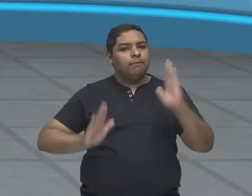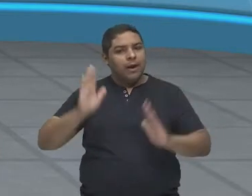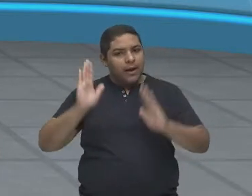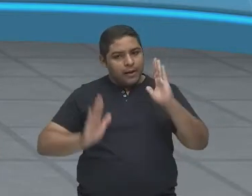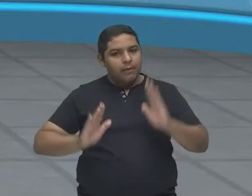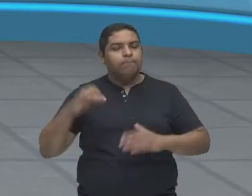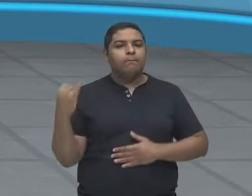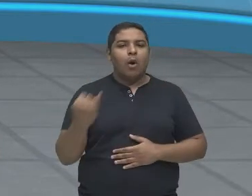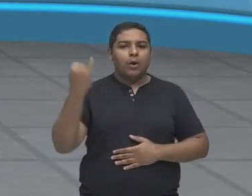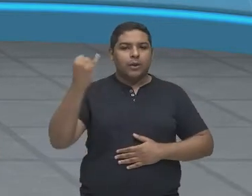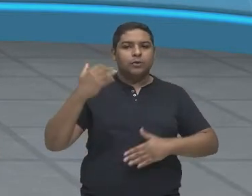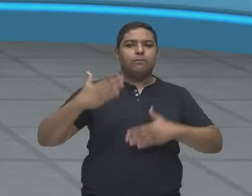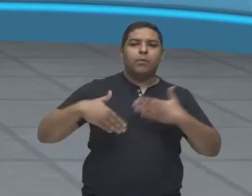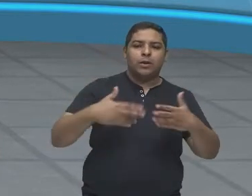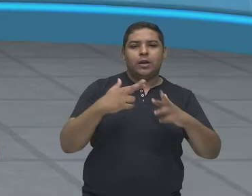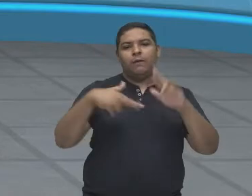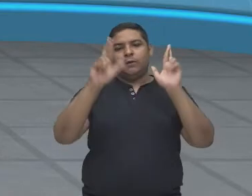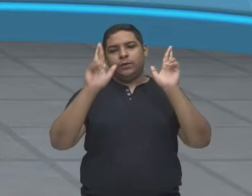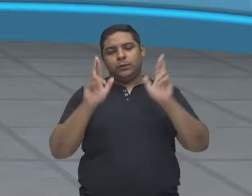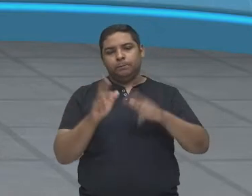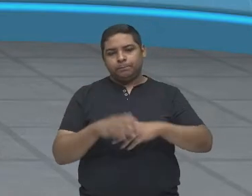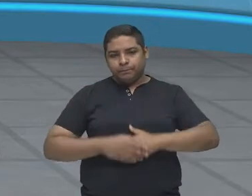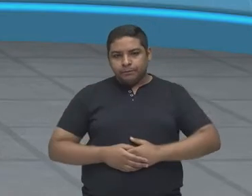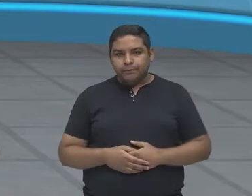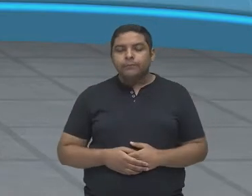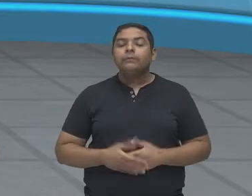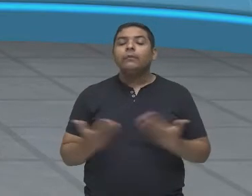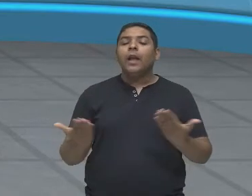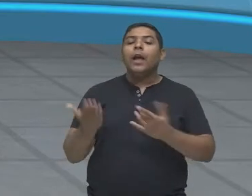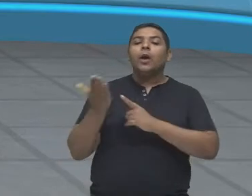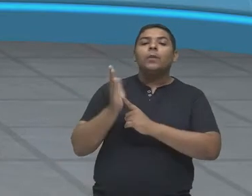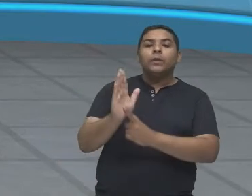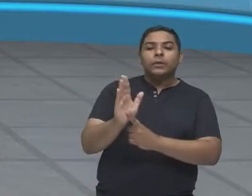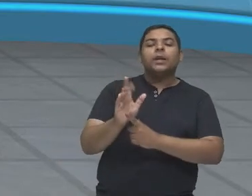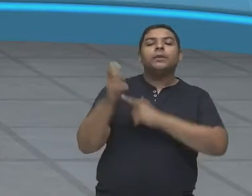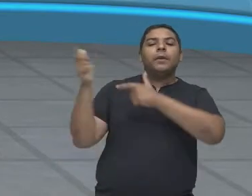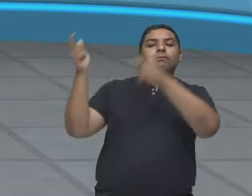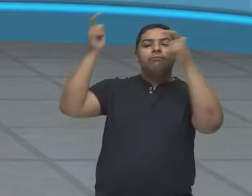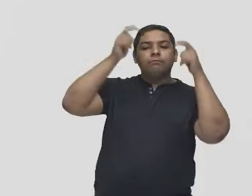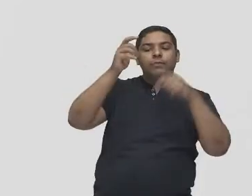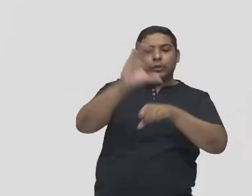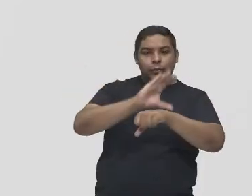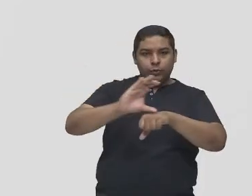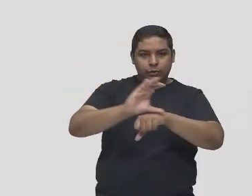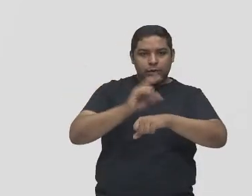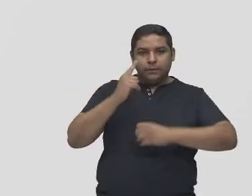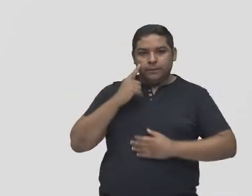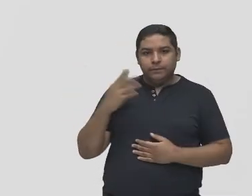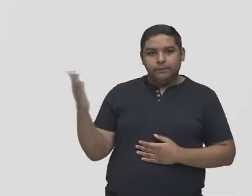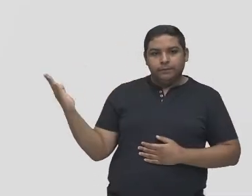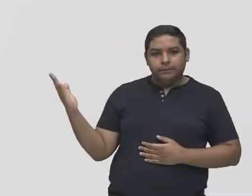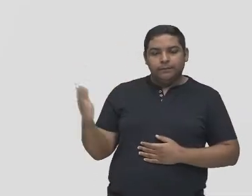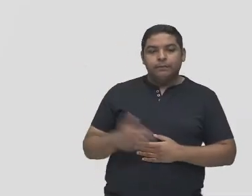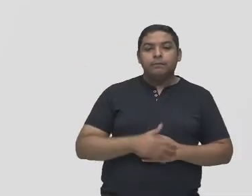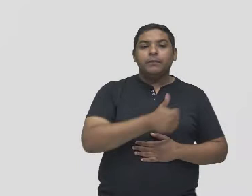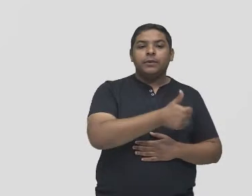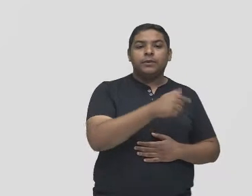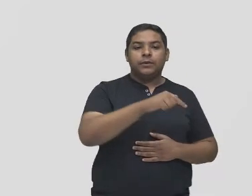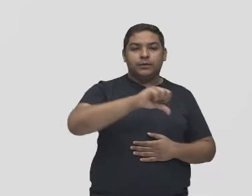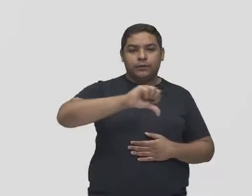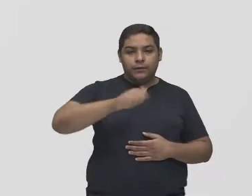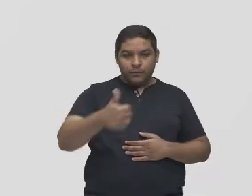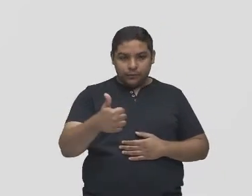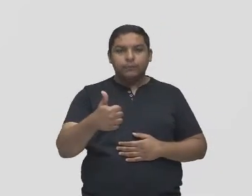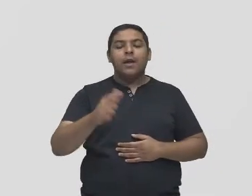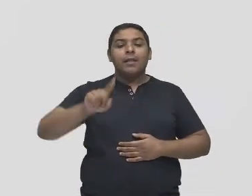processo revolucionário. Tá certo? E aí eu vou falar para vocês sobre a monarquia constitucional. Então olha aí o textinho. Em